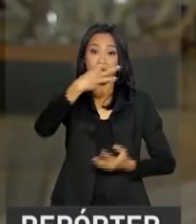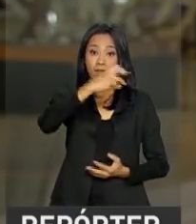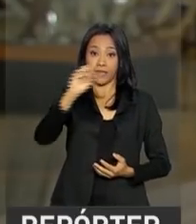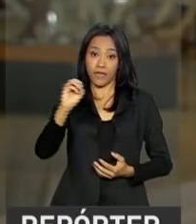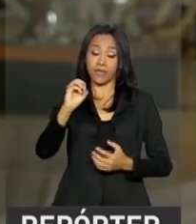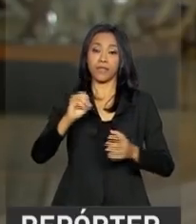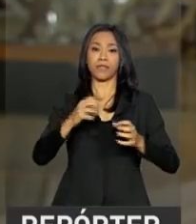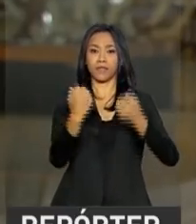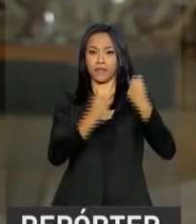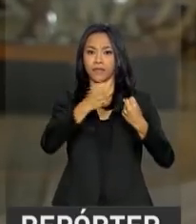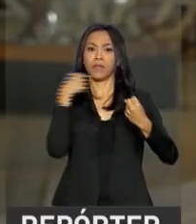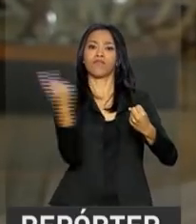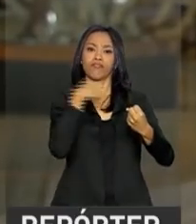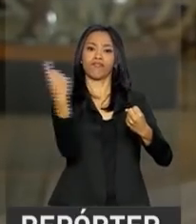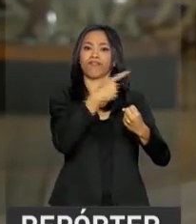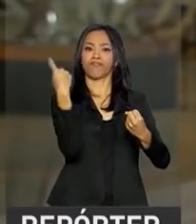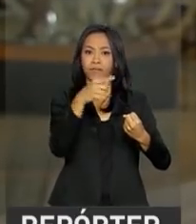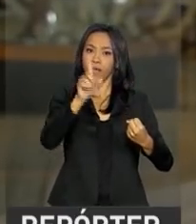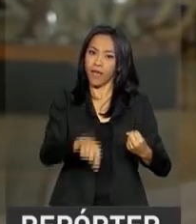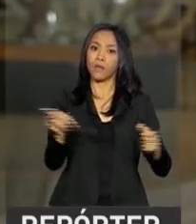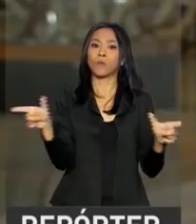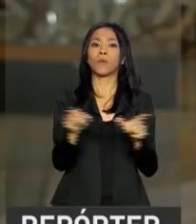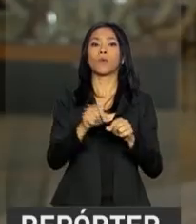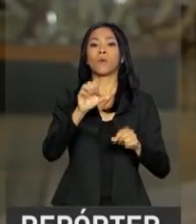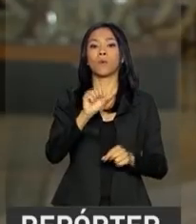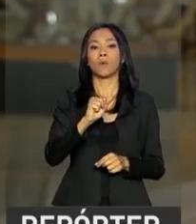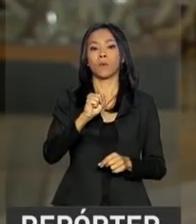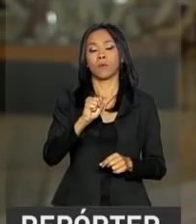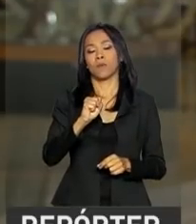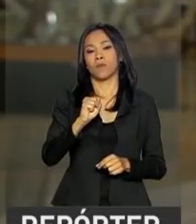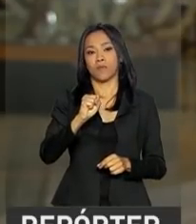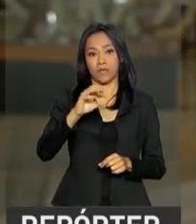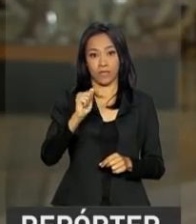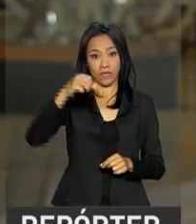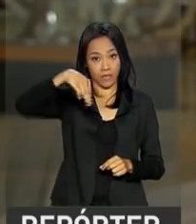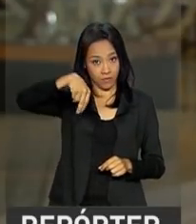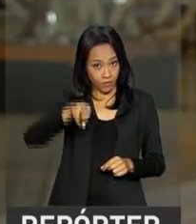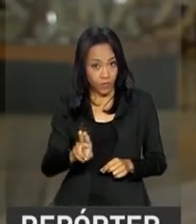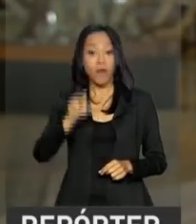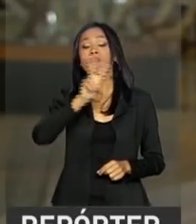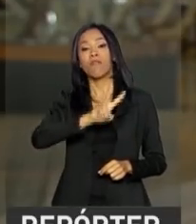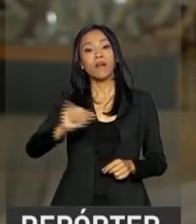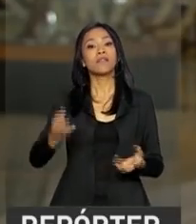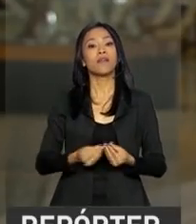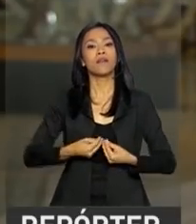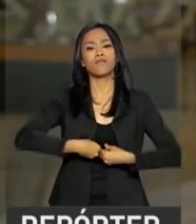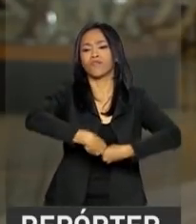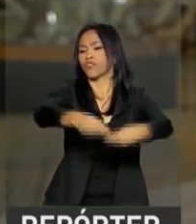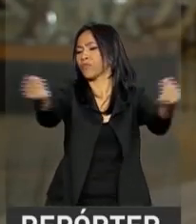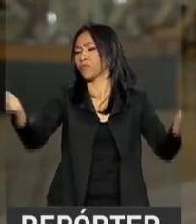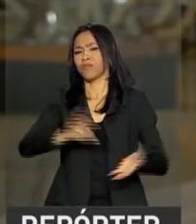móvel de emergência o samu as ambulâncias que renovarão a frota vão ser encaminhadas para municípios em diversas